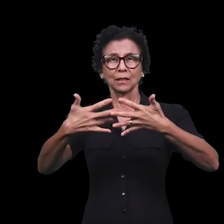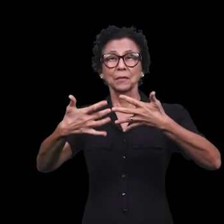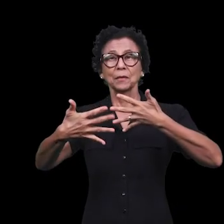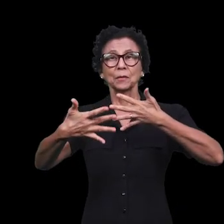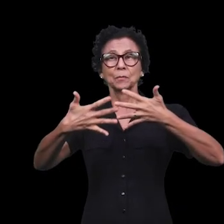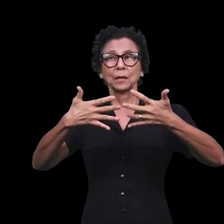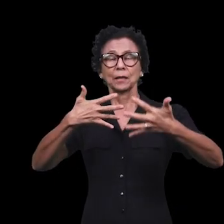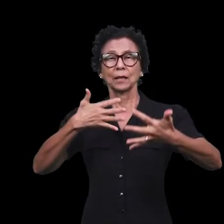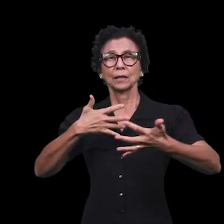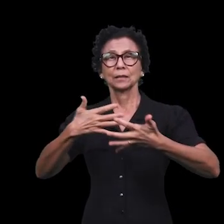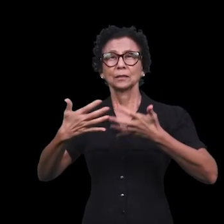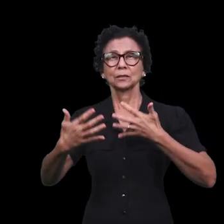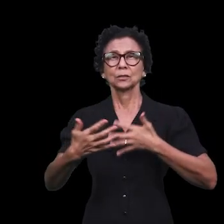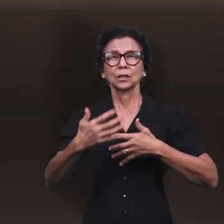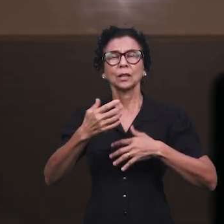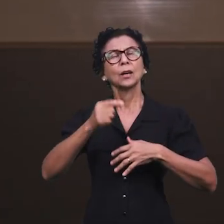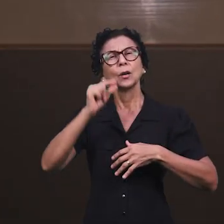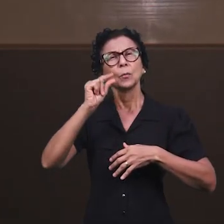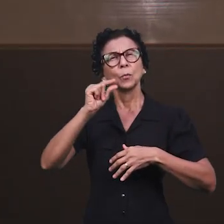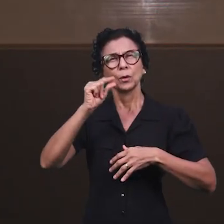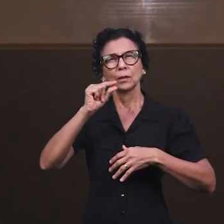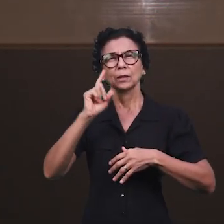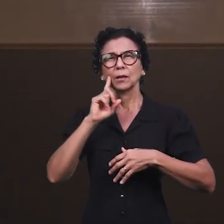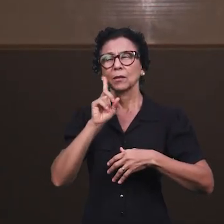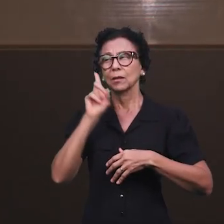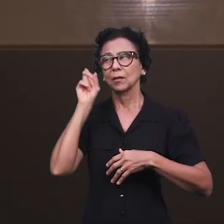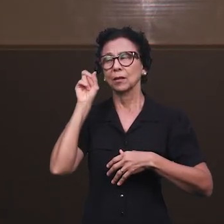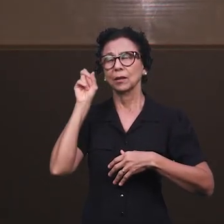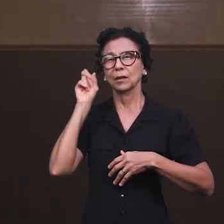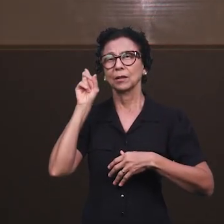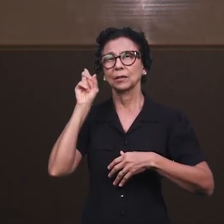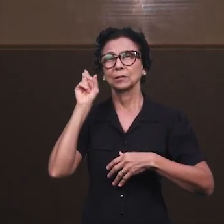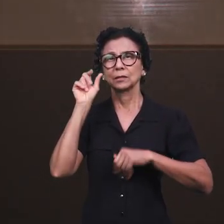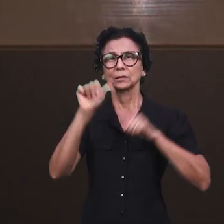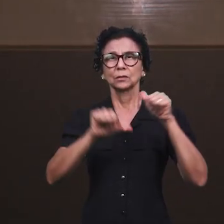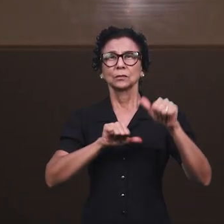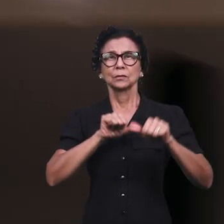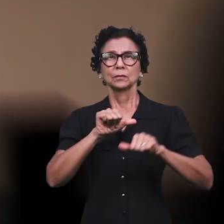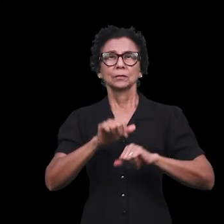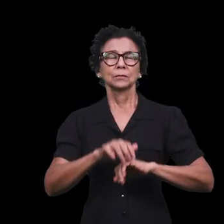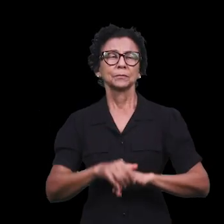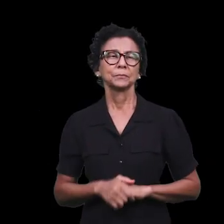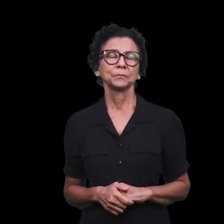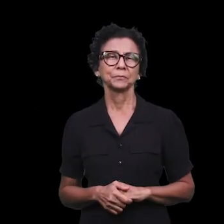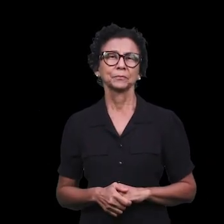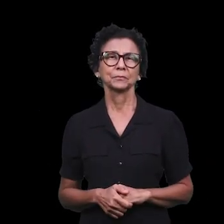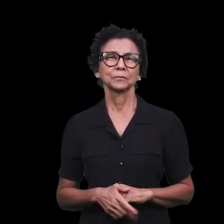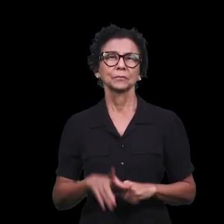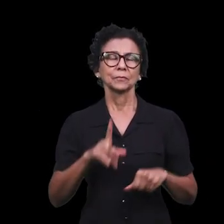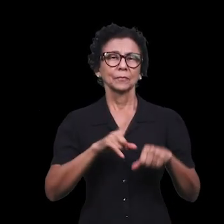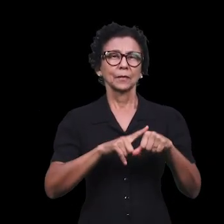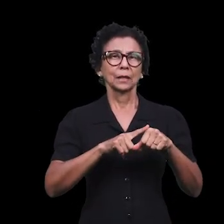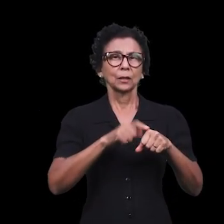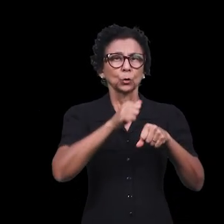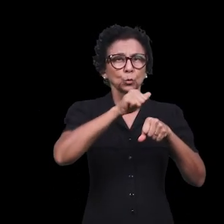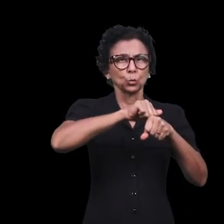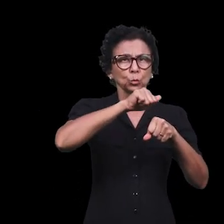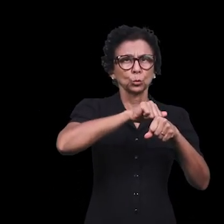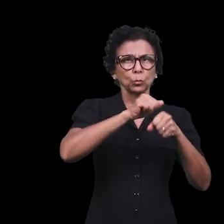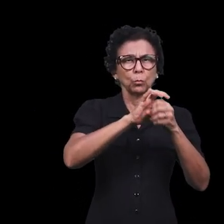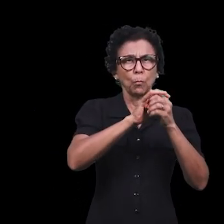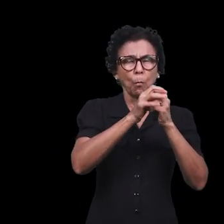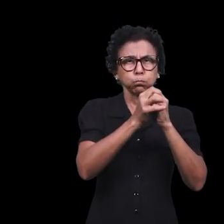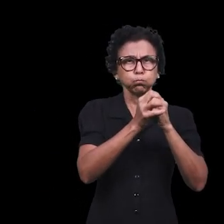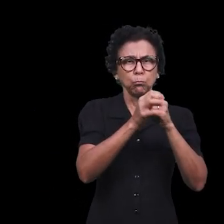ao mesmo tempo. Olha lá, passa um pouquinho, a sombra ficou mais clara. Quer ver a diferença, ó, entre o translúcido e o